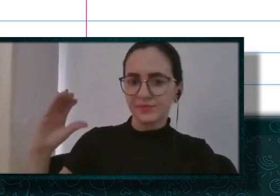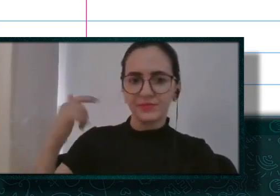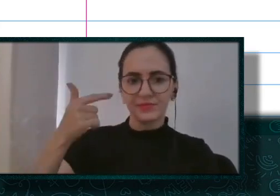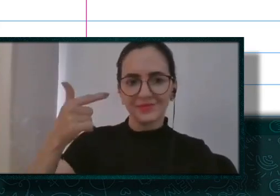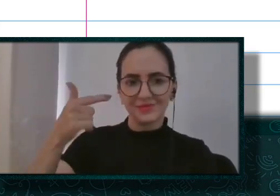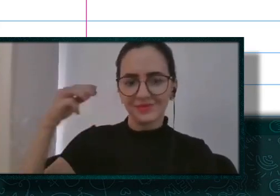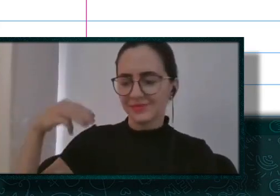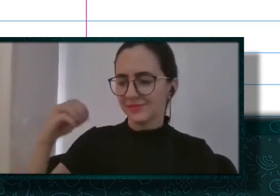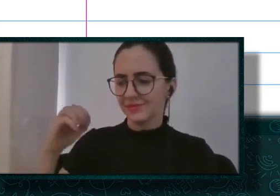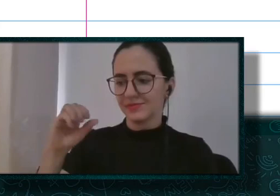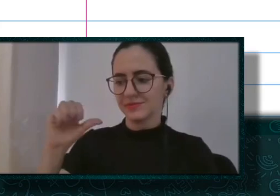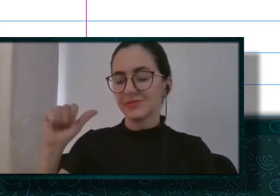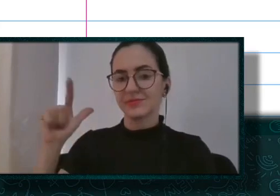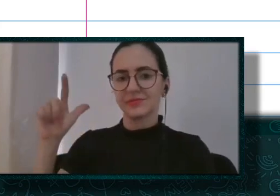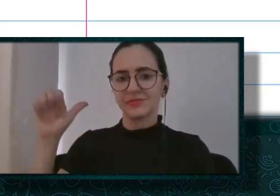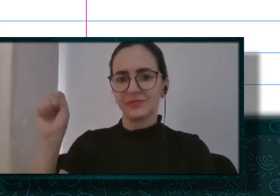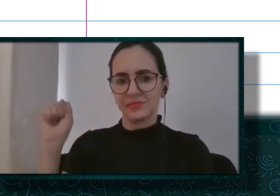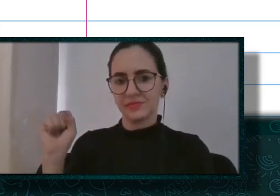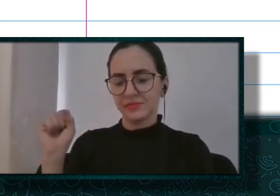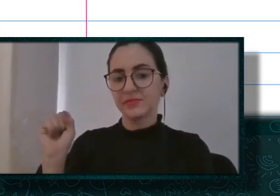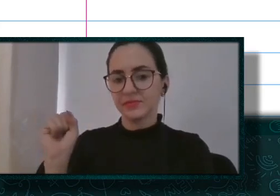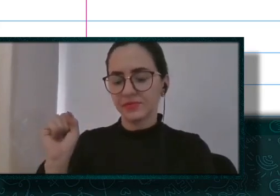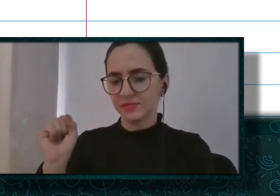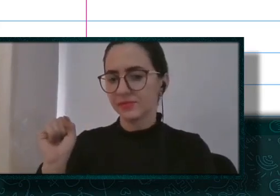tenho a solução A.